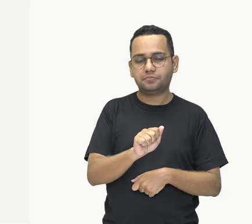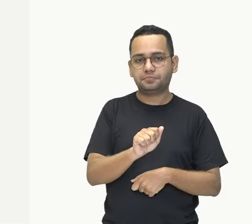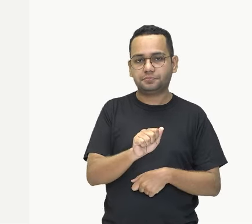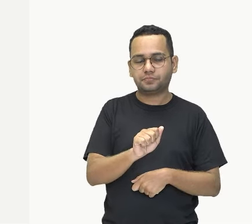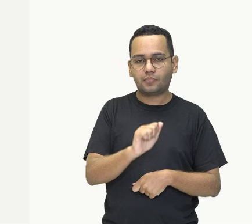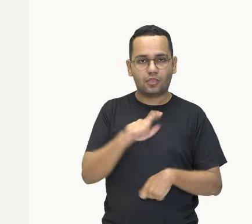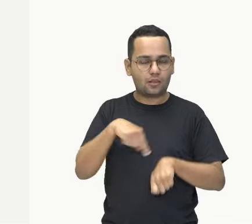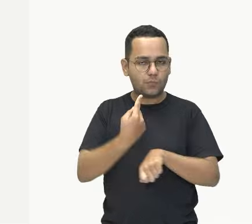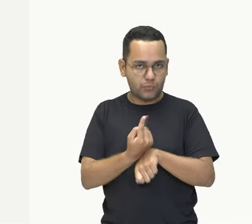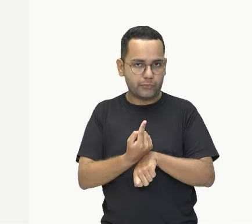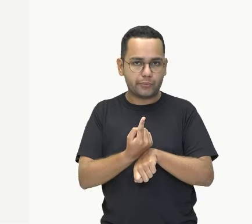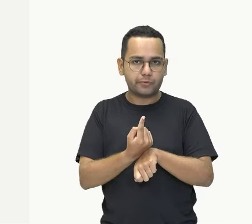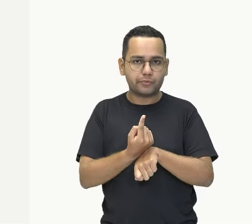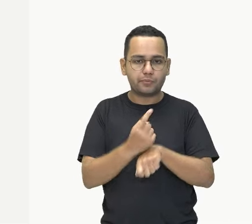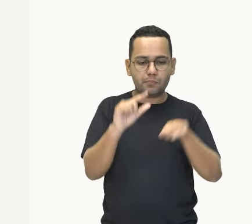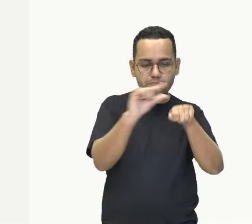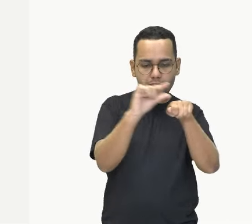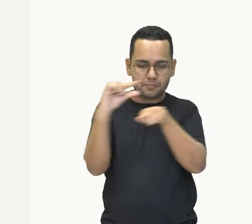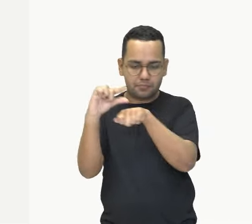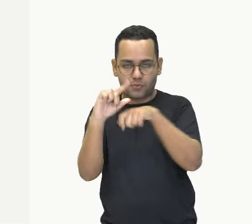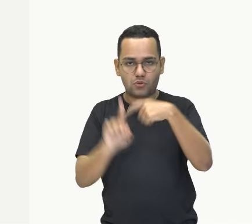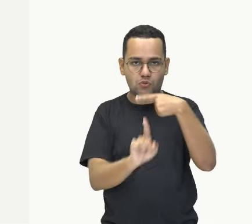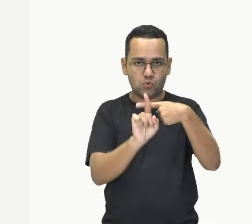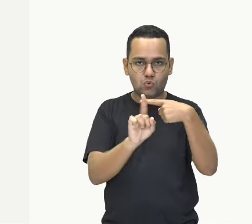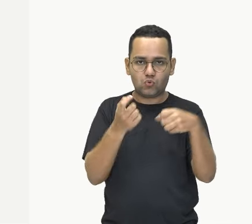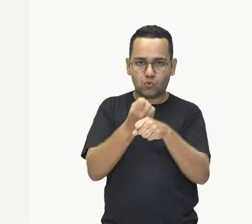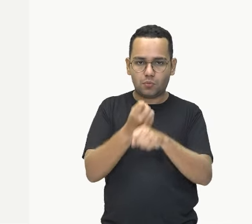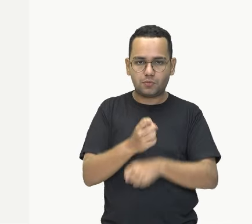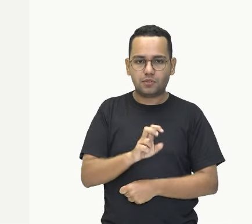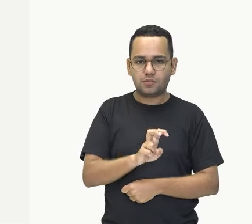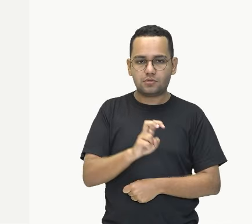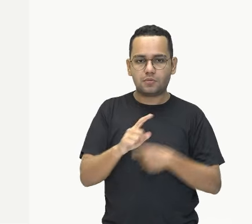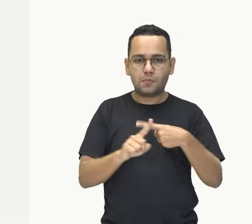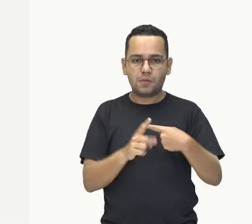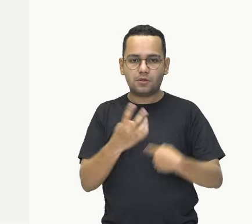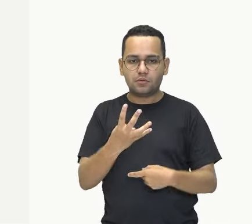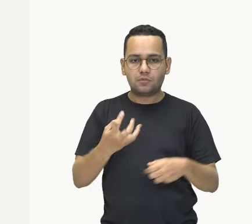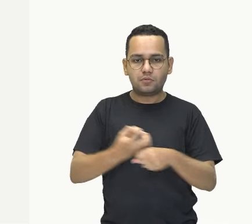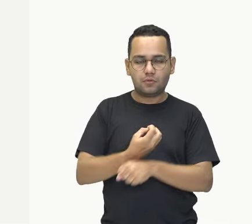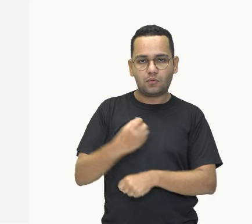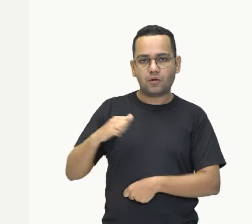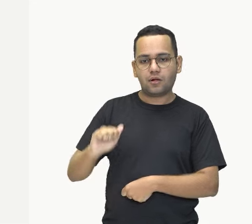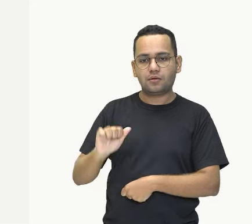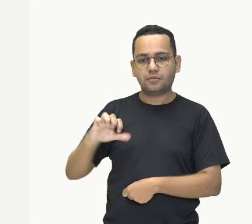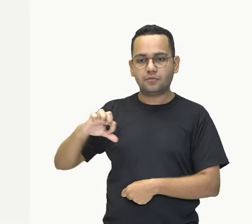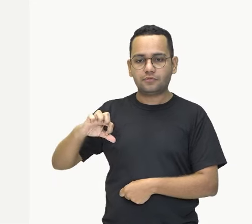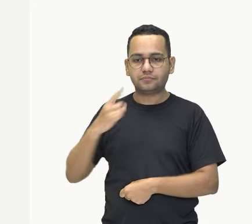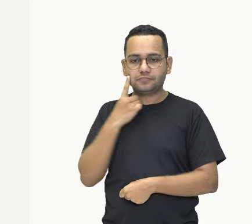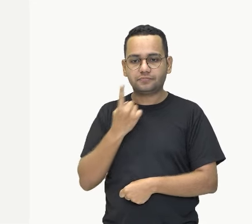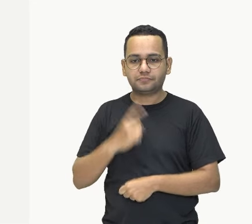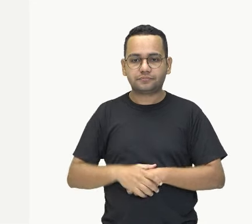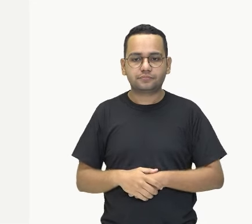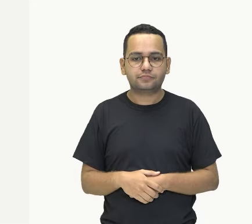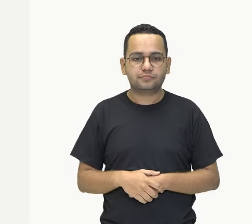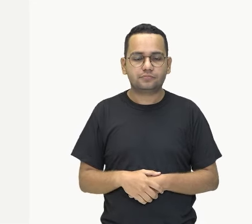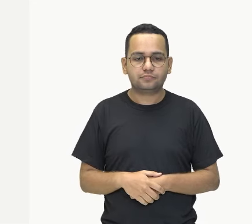a, e somo os meus expoentes. Então, 5 mais 4, meu resultado